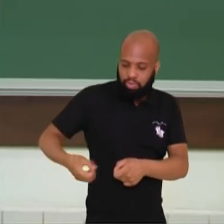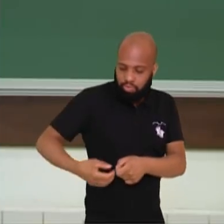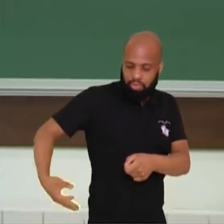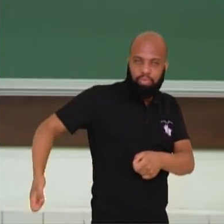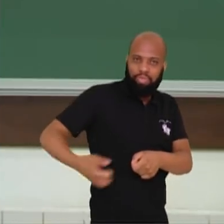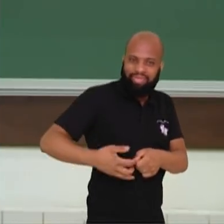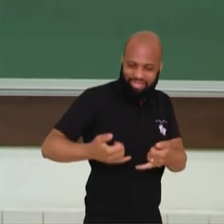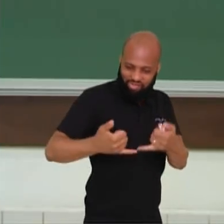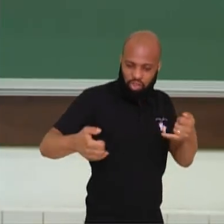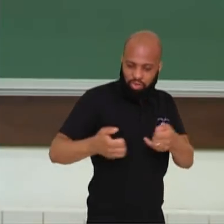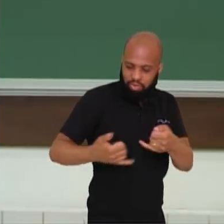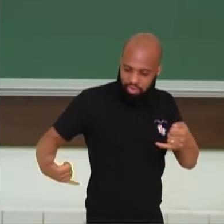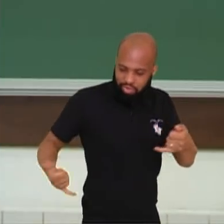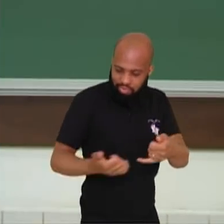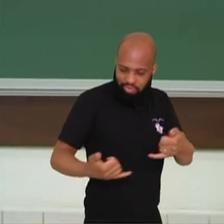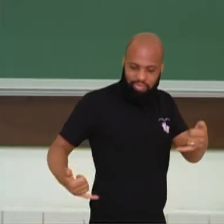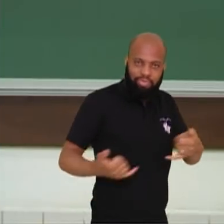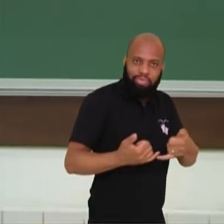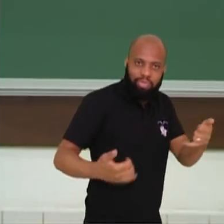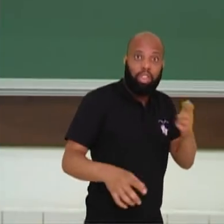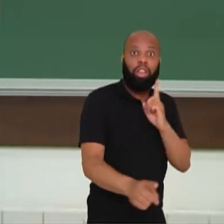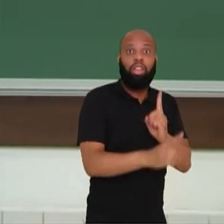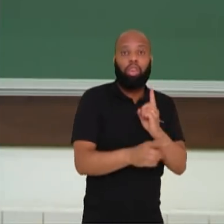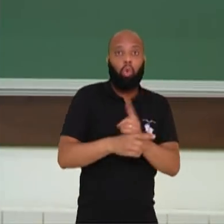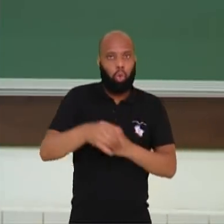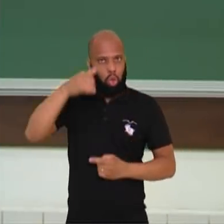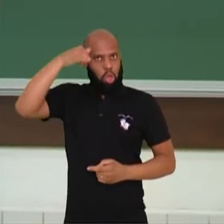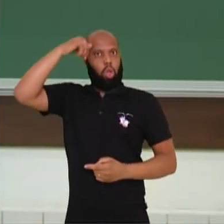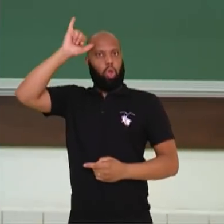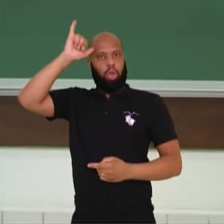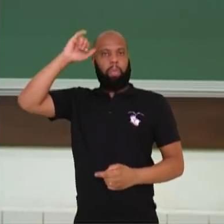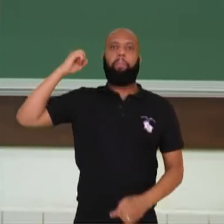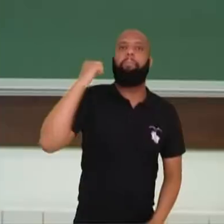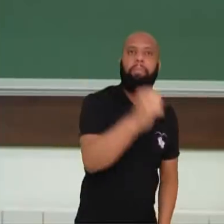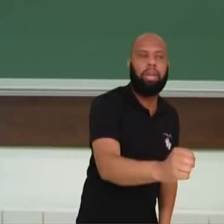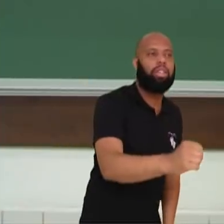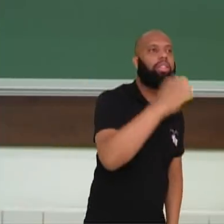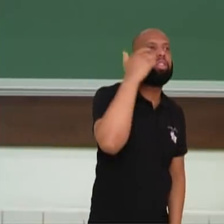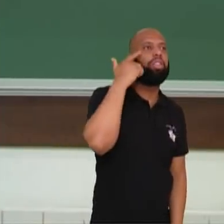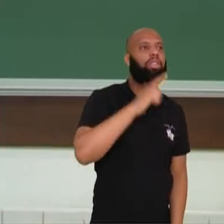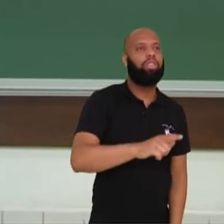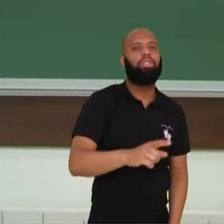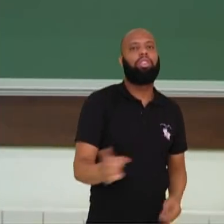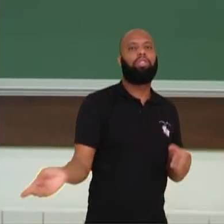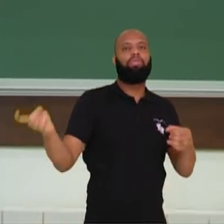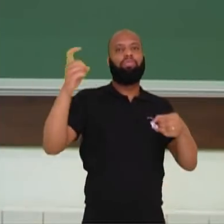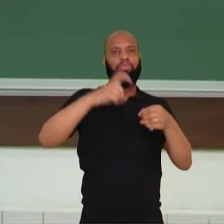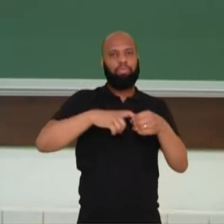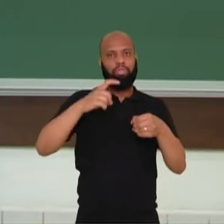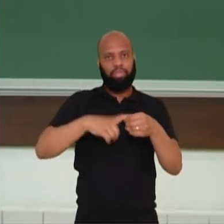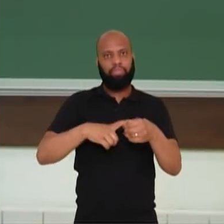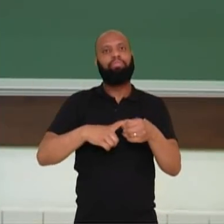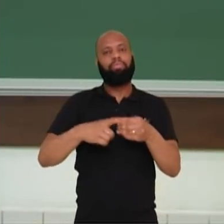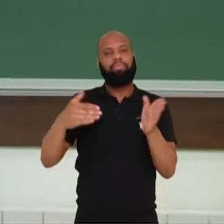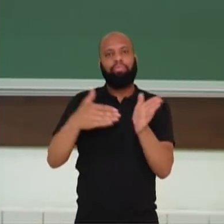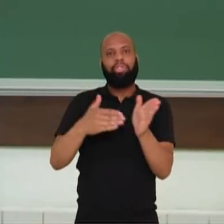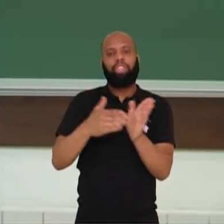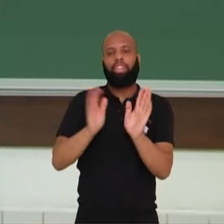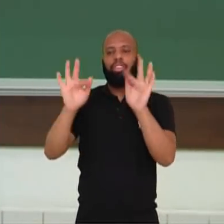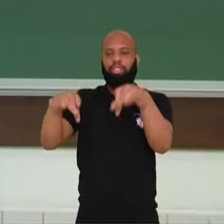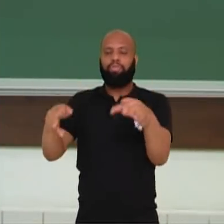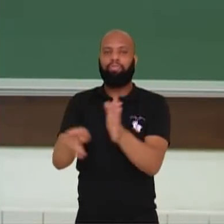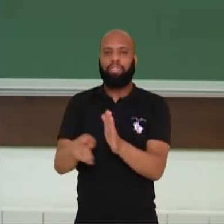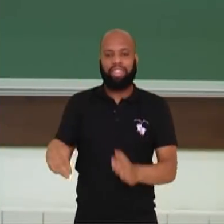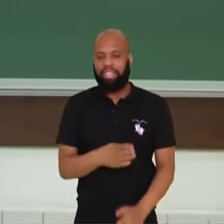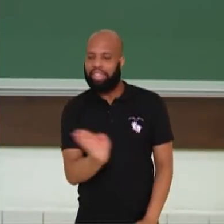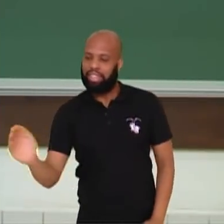novelo. Eventualmente ele encontra o Minotauro, derrota a fera e segue de novo o fio até a saída do